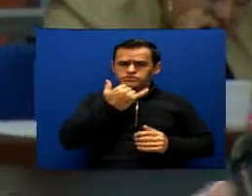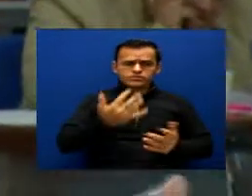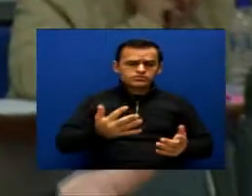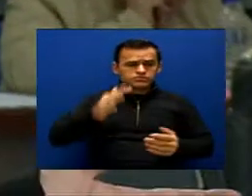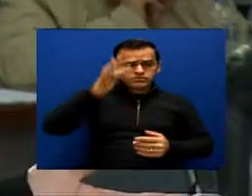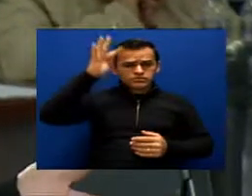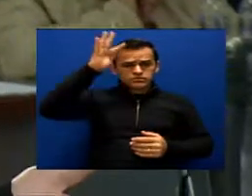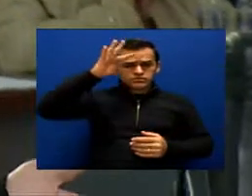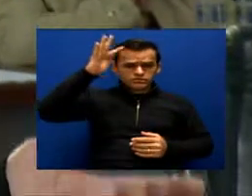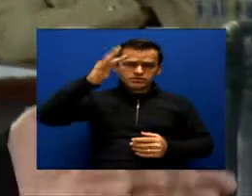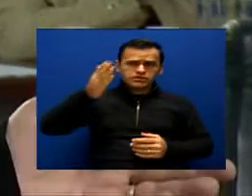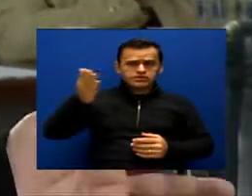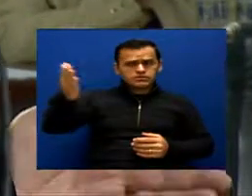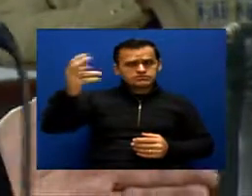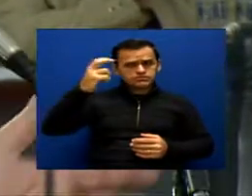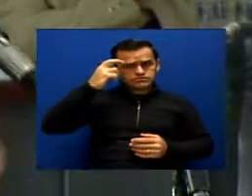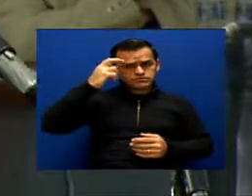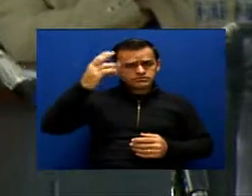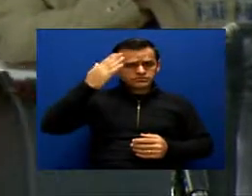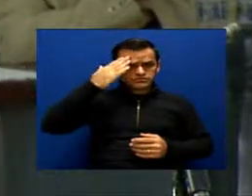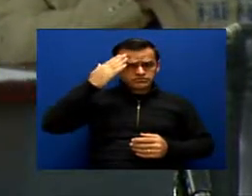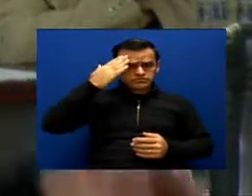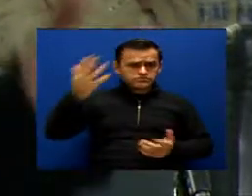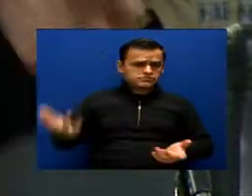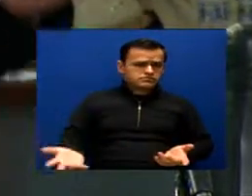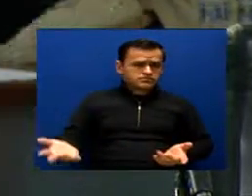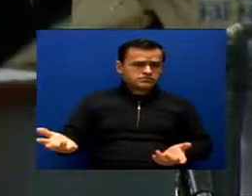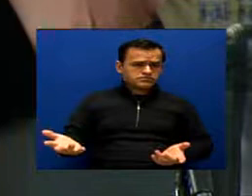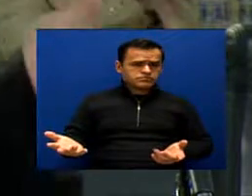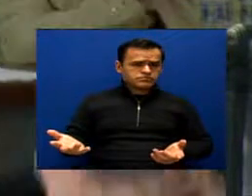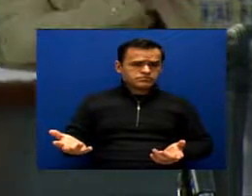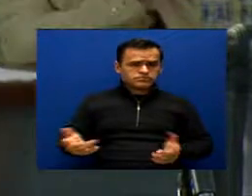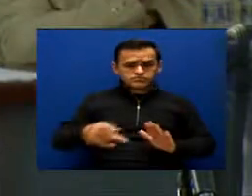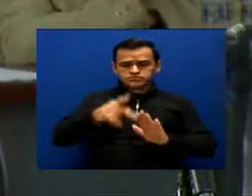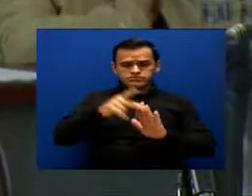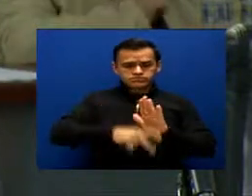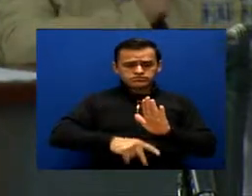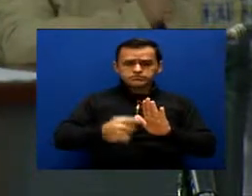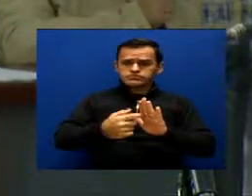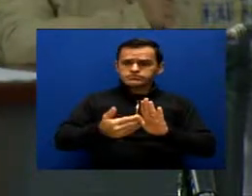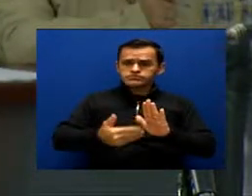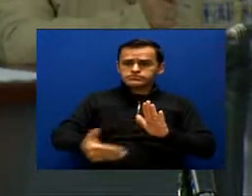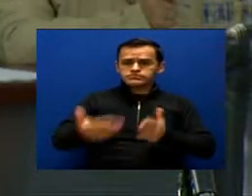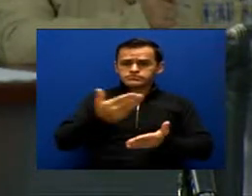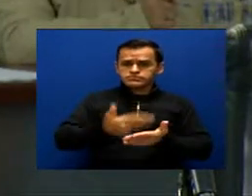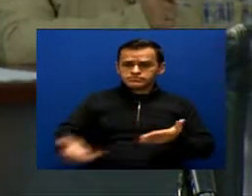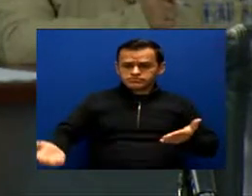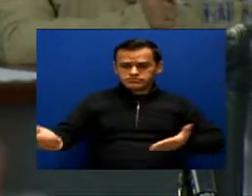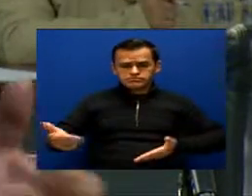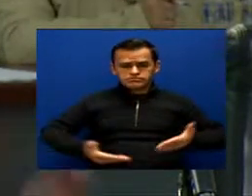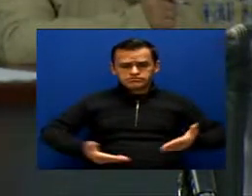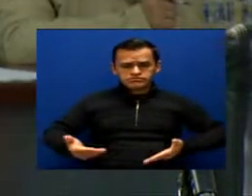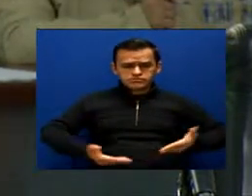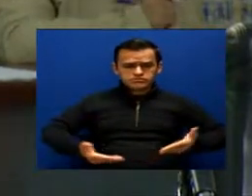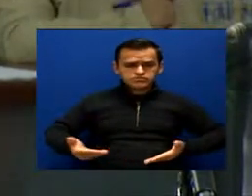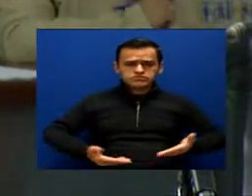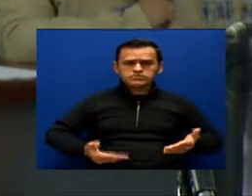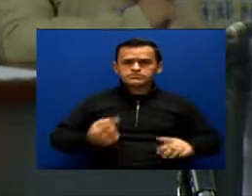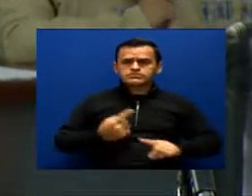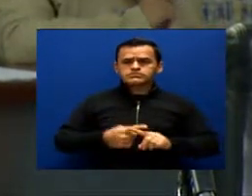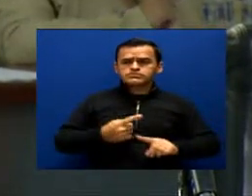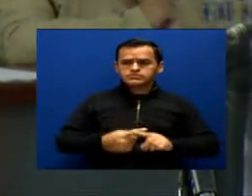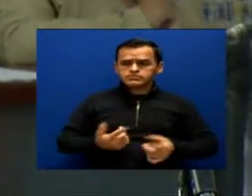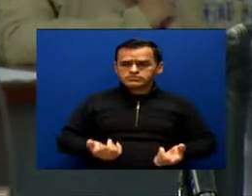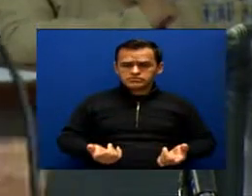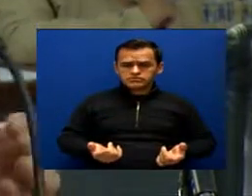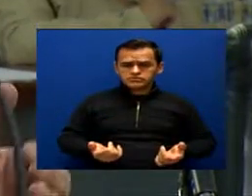Fausto Pérez é inteligente, ele sabe, não vai dar coro, nós vamos perder um projeto importante que é do funcionalismo, a troco de nada.